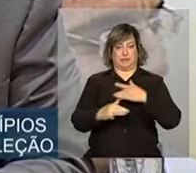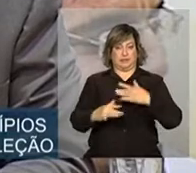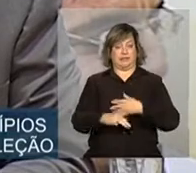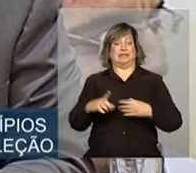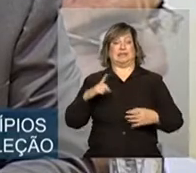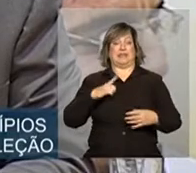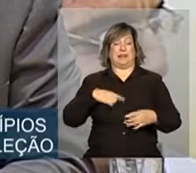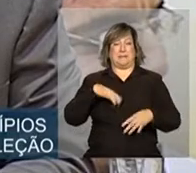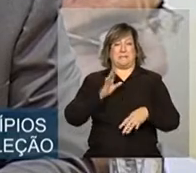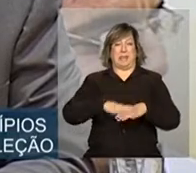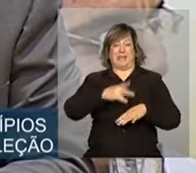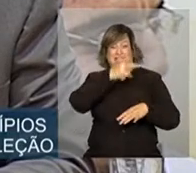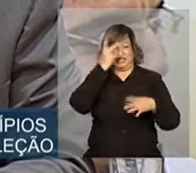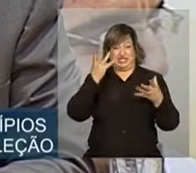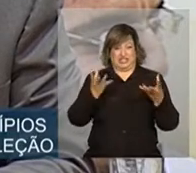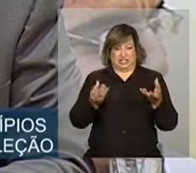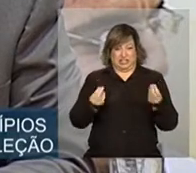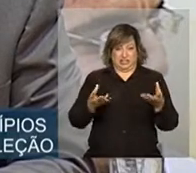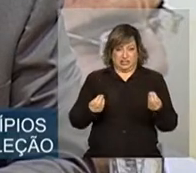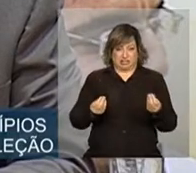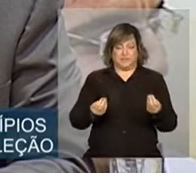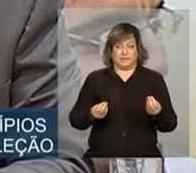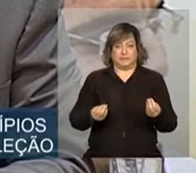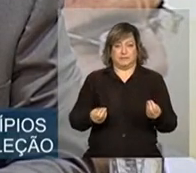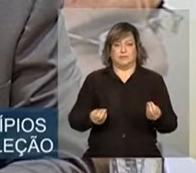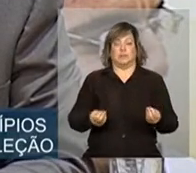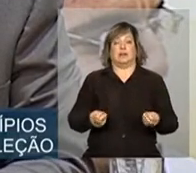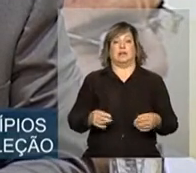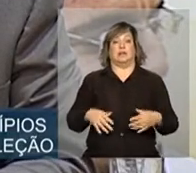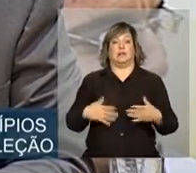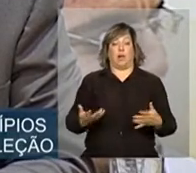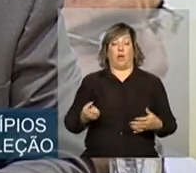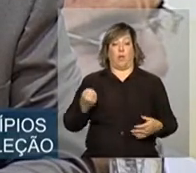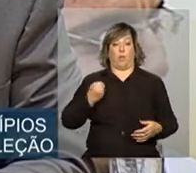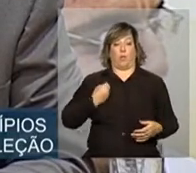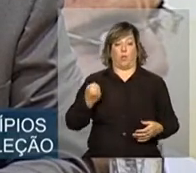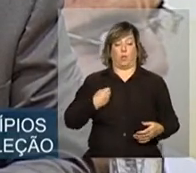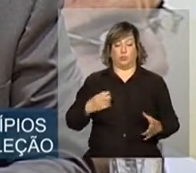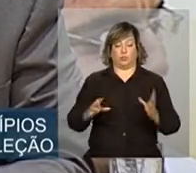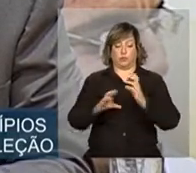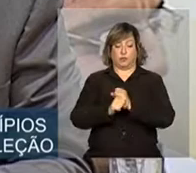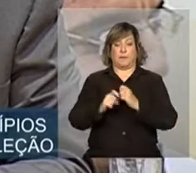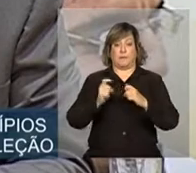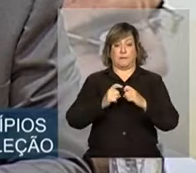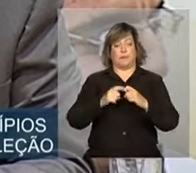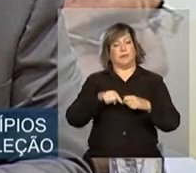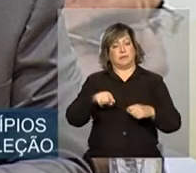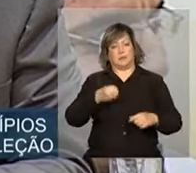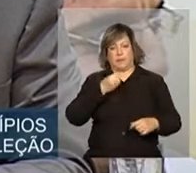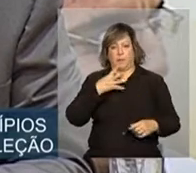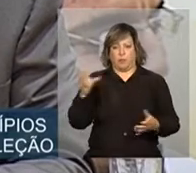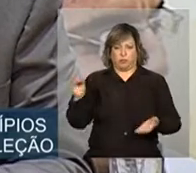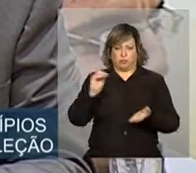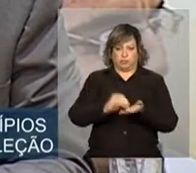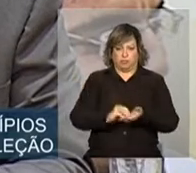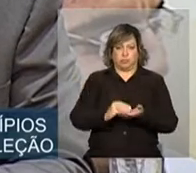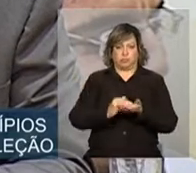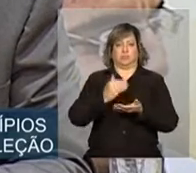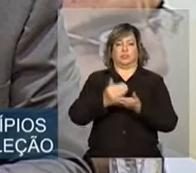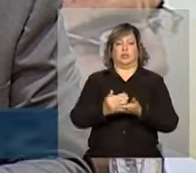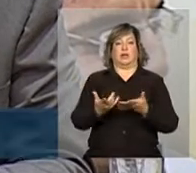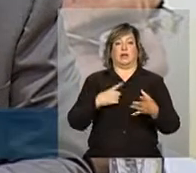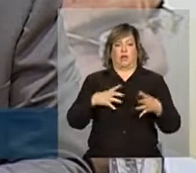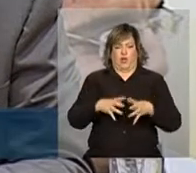tem mais gente você quando você pega pelo número de médico e isso é bom tem uma grande